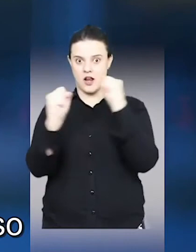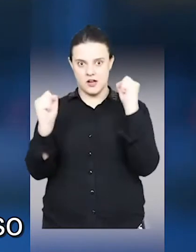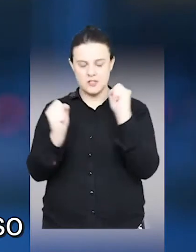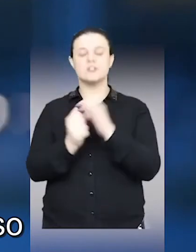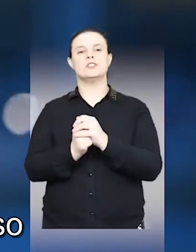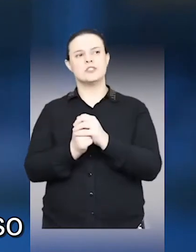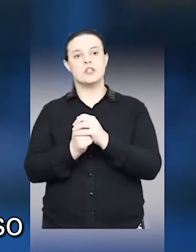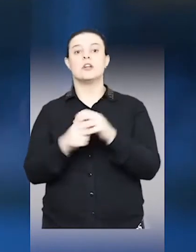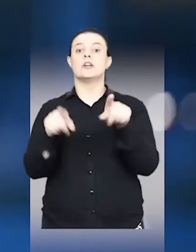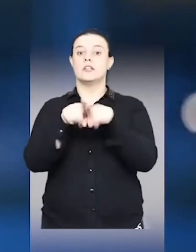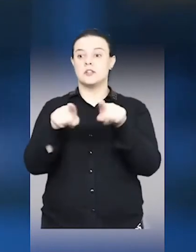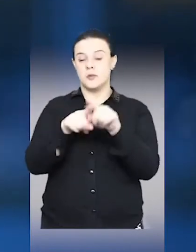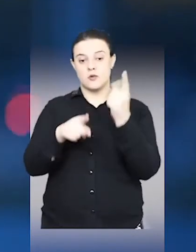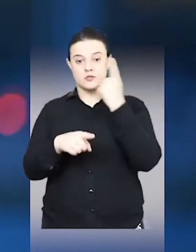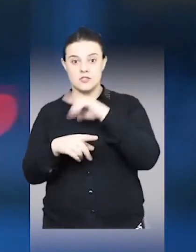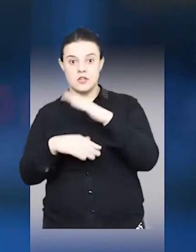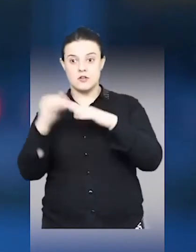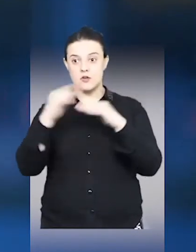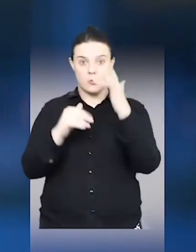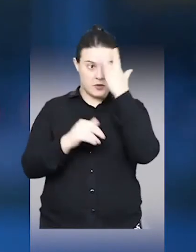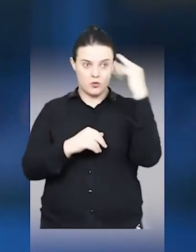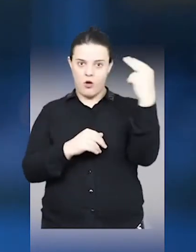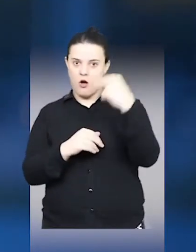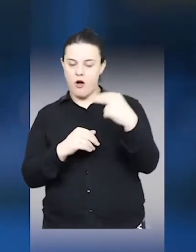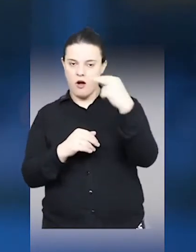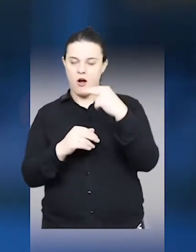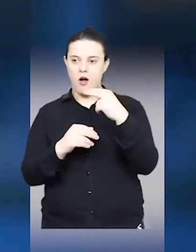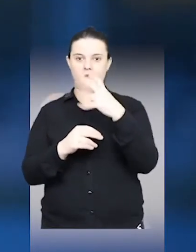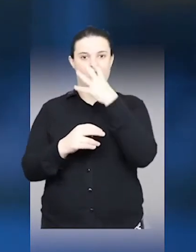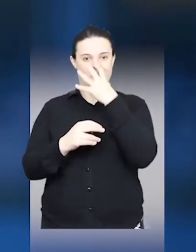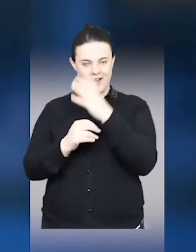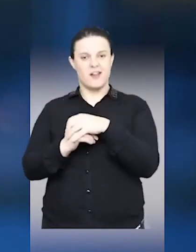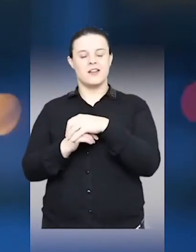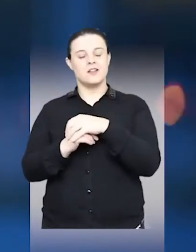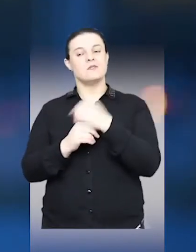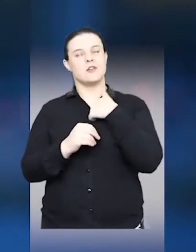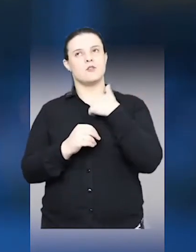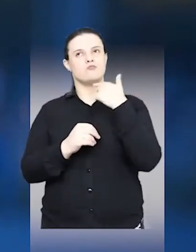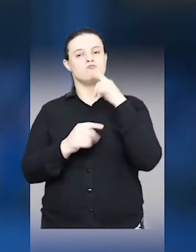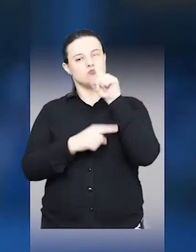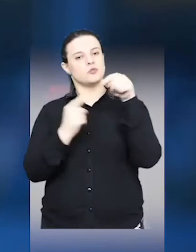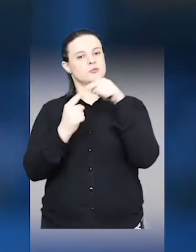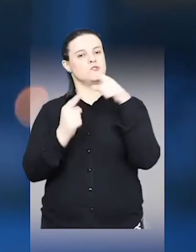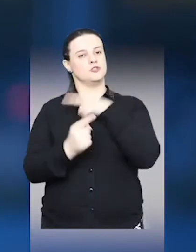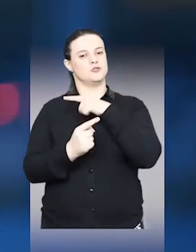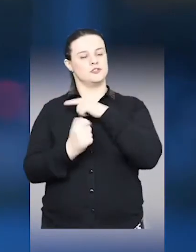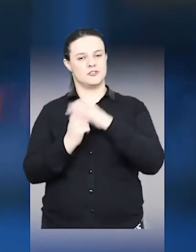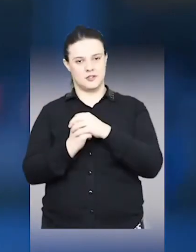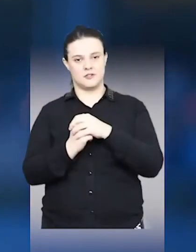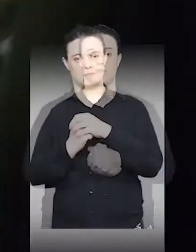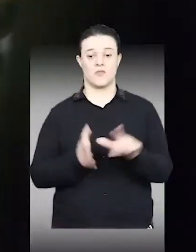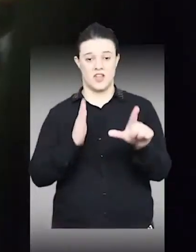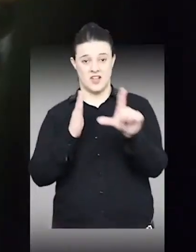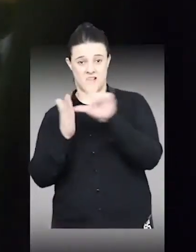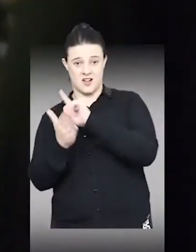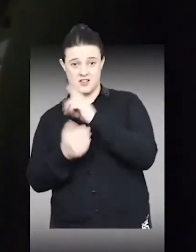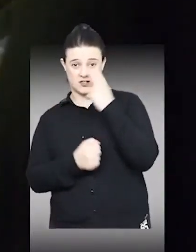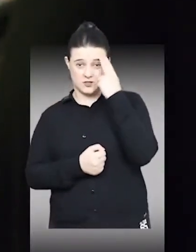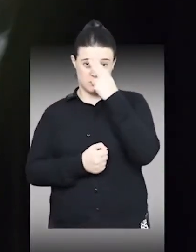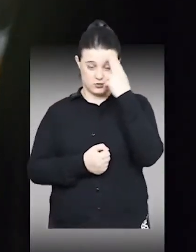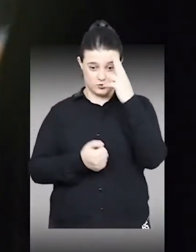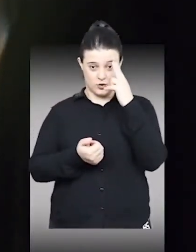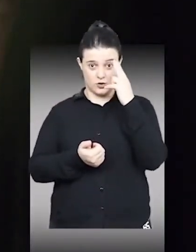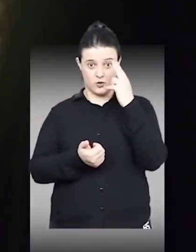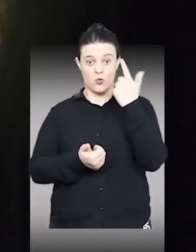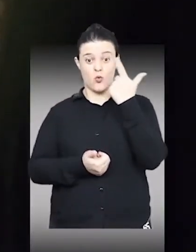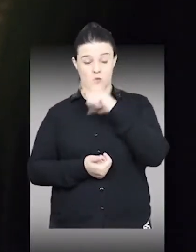grandioso assim, jogar bem, ser reconhecido. Isso para mim é um grande objetivo. Antes eu tinha o